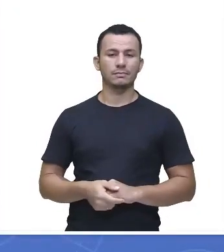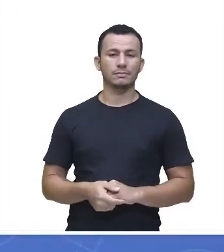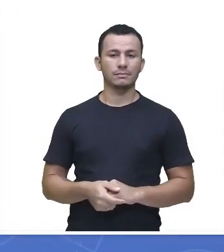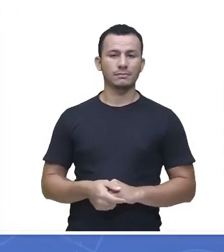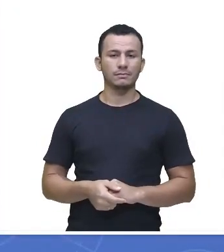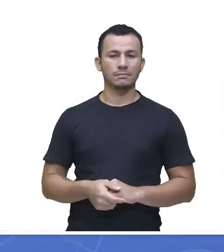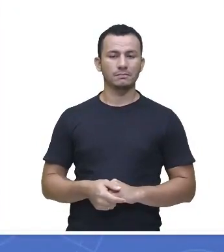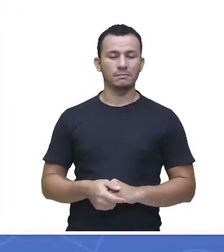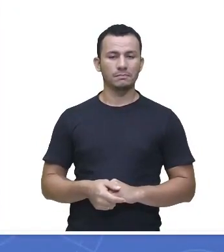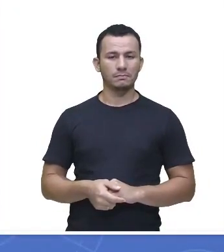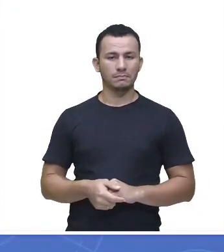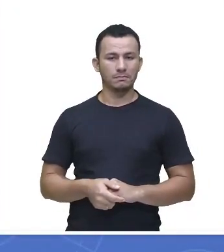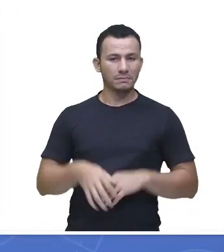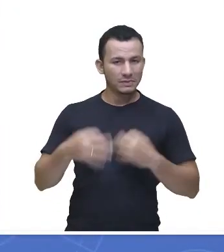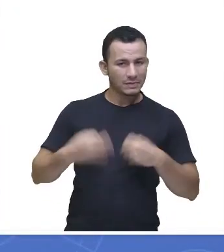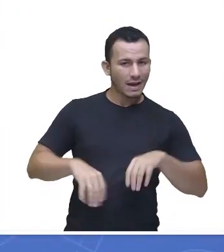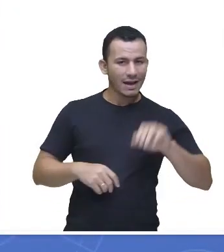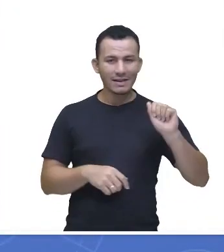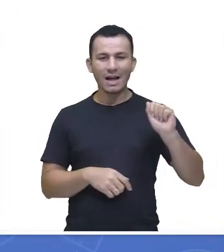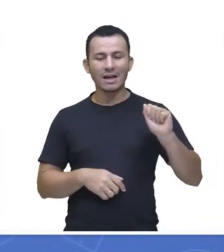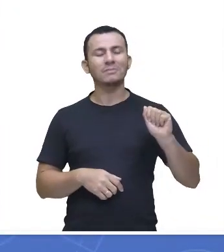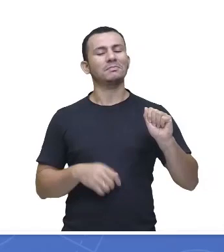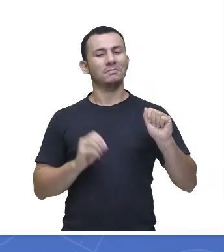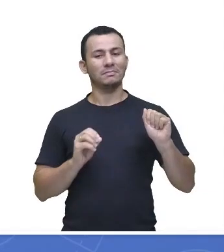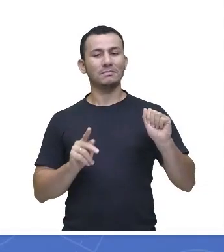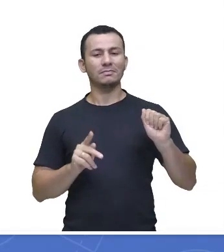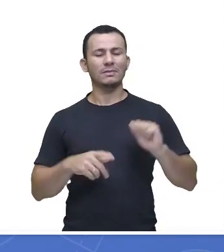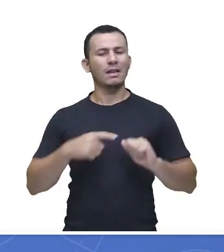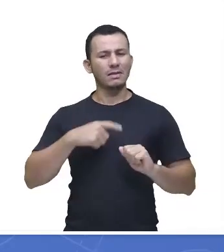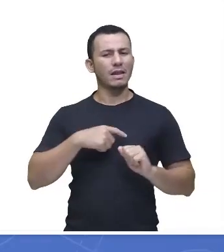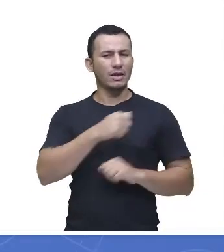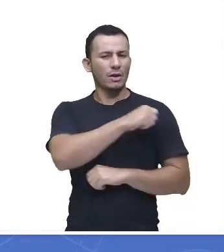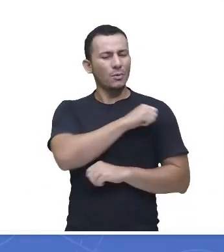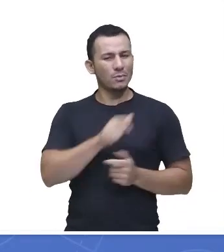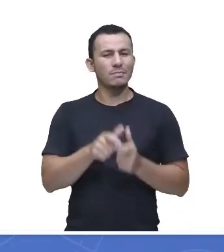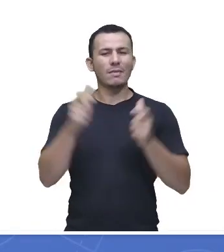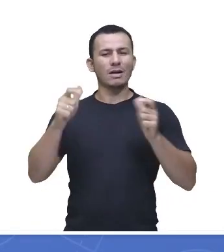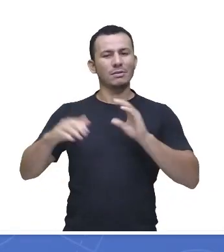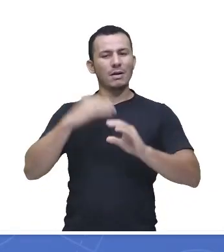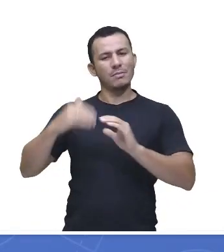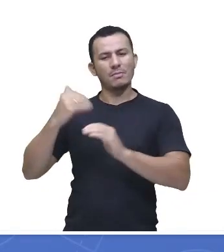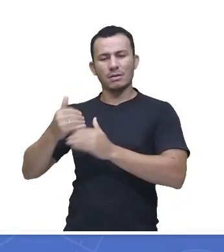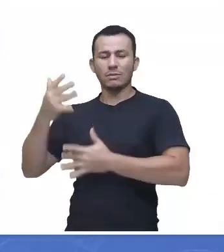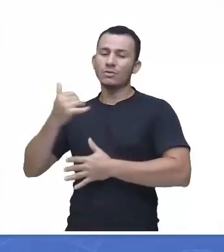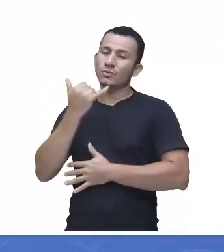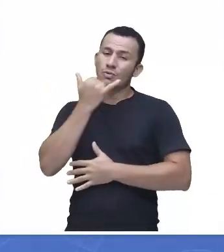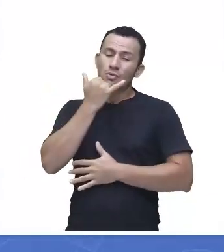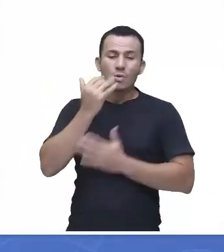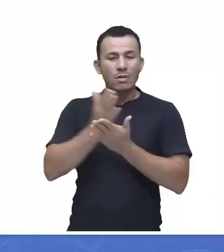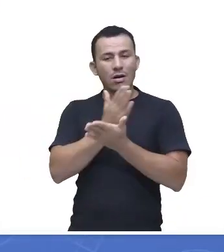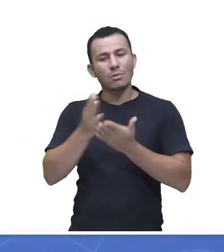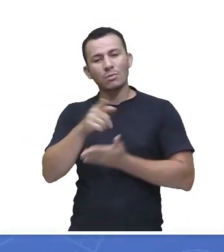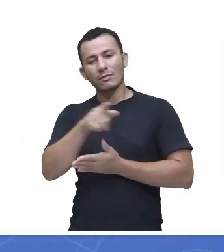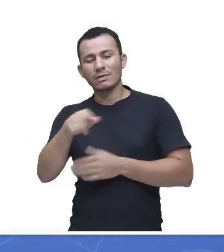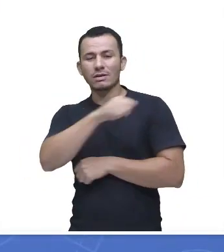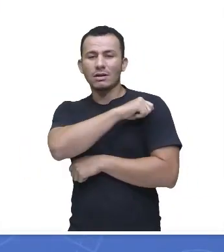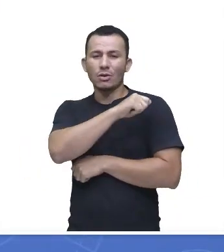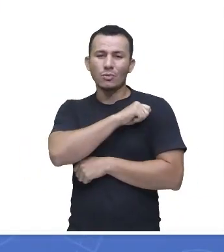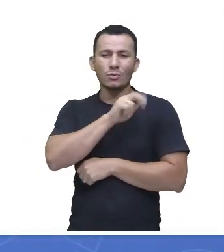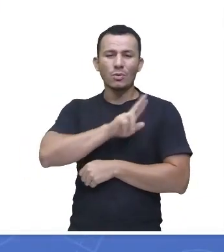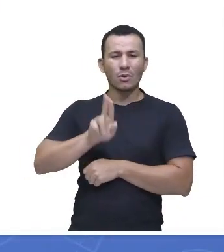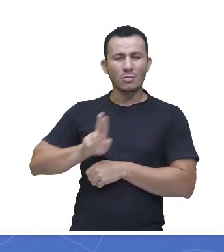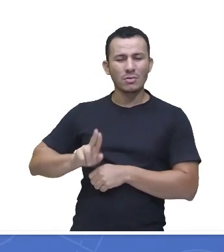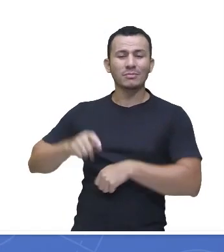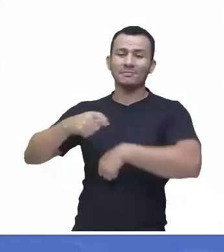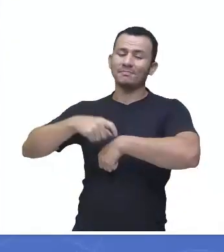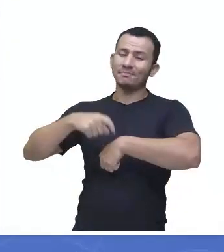insistindo que é a letra A, né, Vinícius? Tá certo. Que mais? Muita gente. Vou pedir desculpa novamente aos queridos que não deu para citar todos, tá?